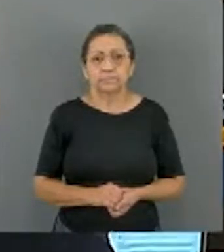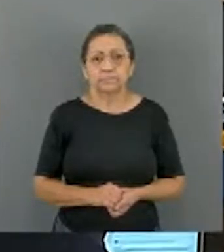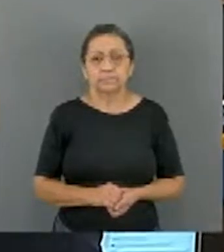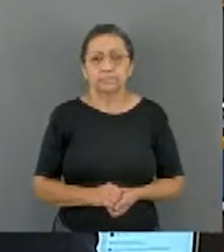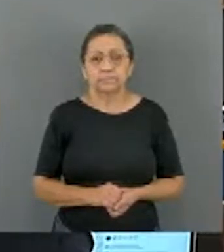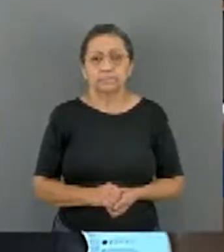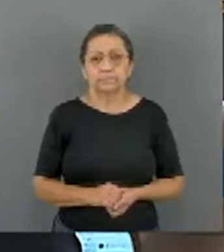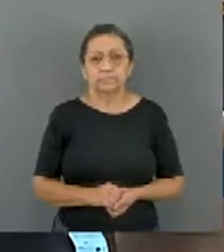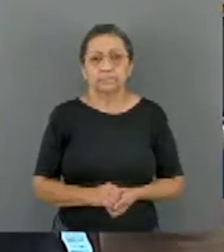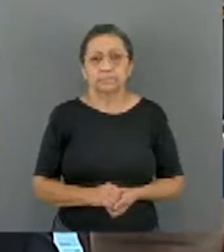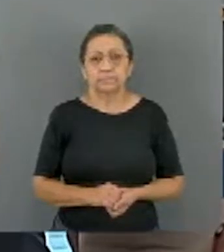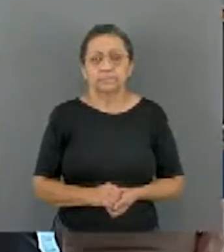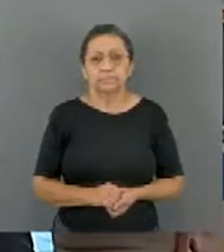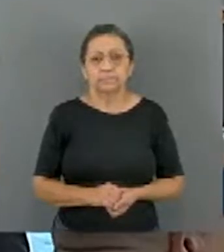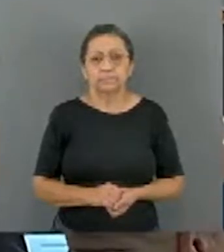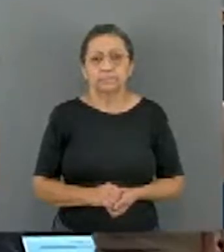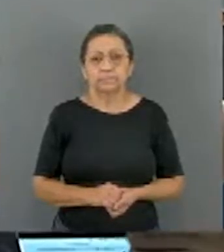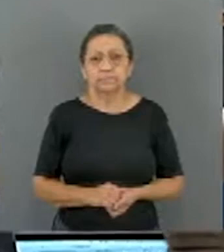Obrigado.